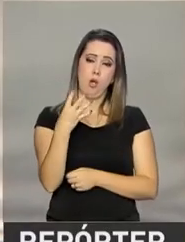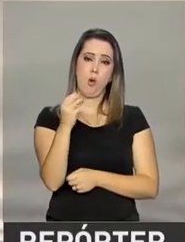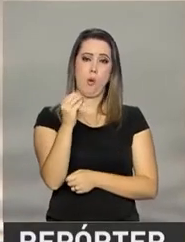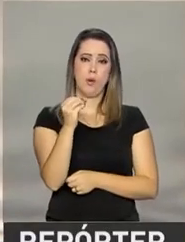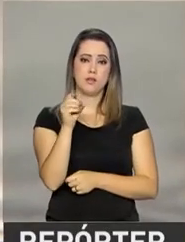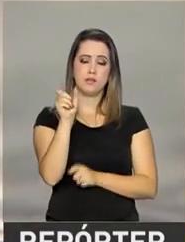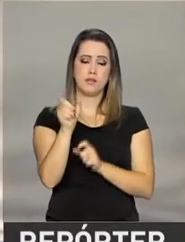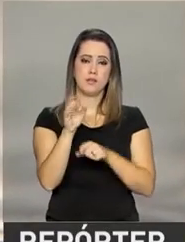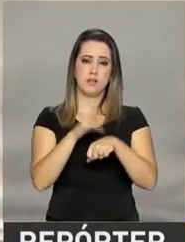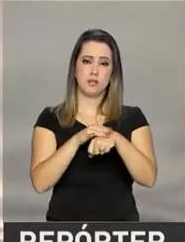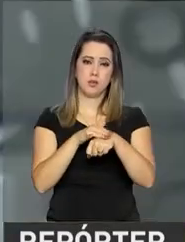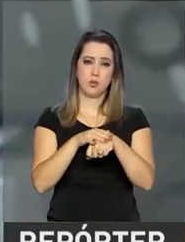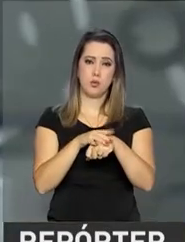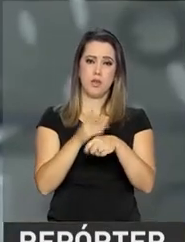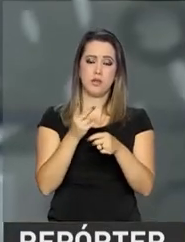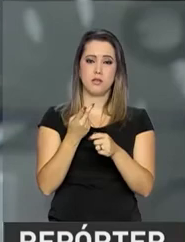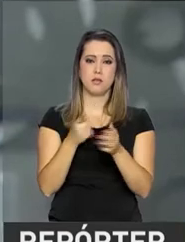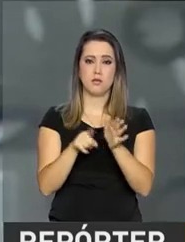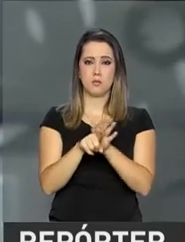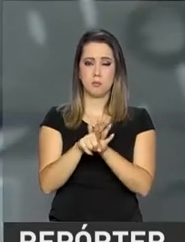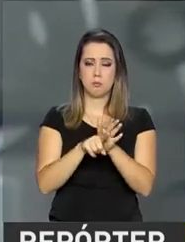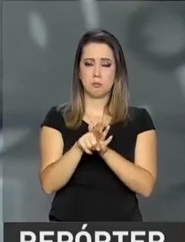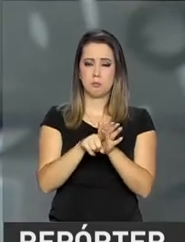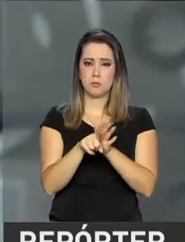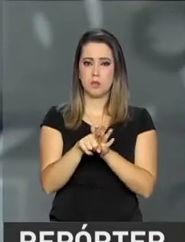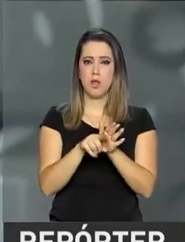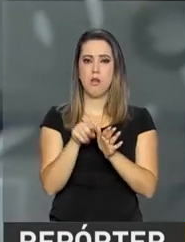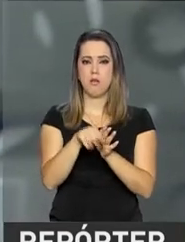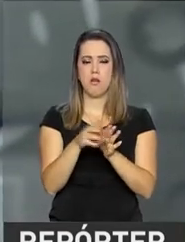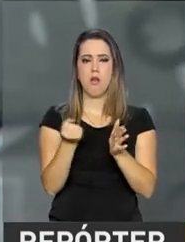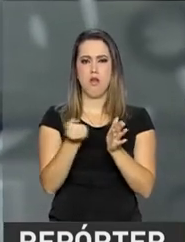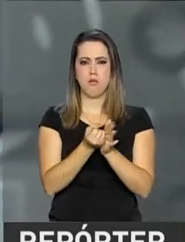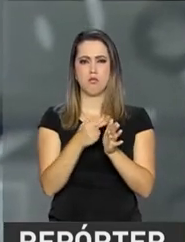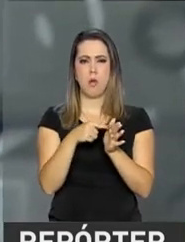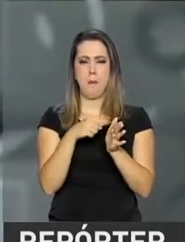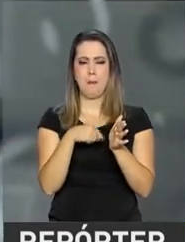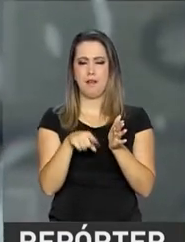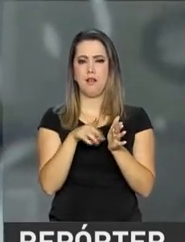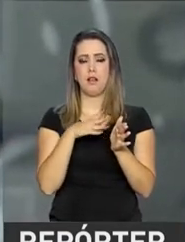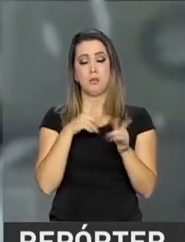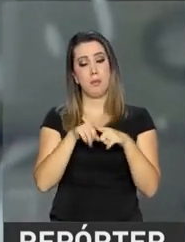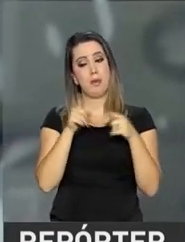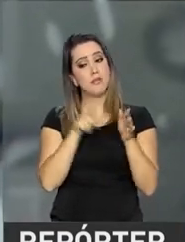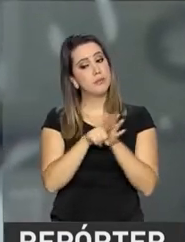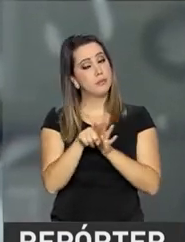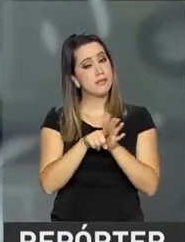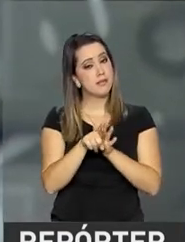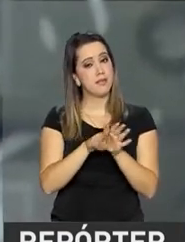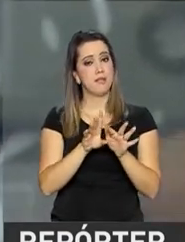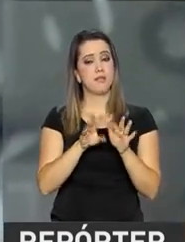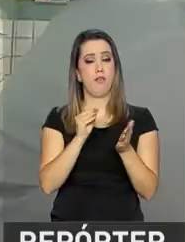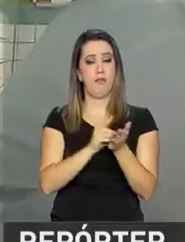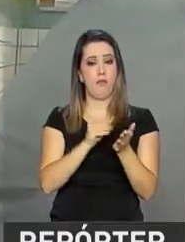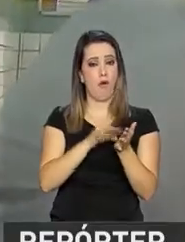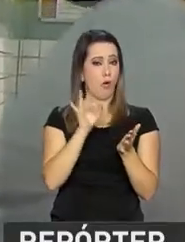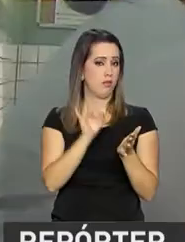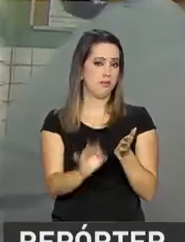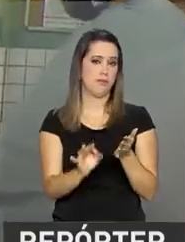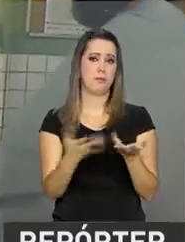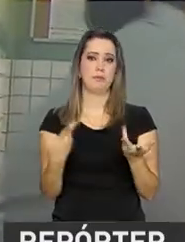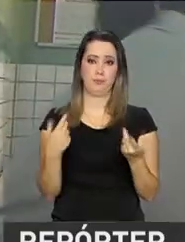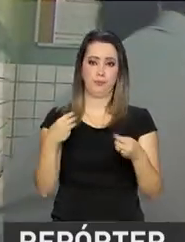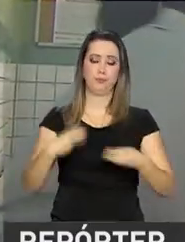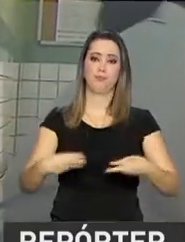casos foram suspeitos casos suspeitos registrados no período continuam sob investigação segundo o ministério da saúde